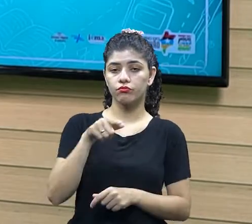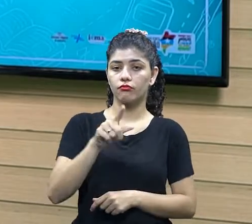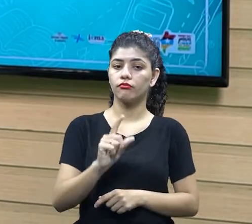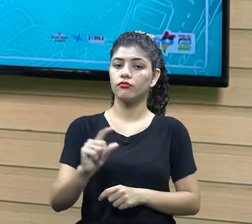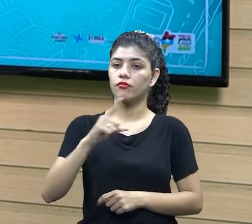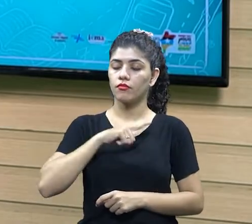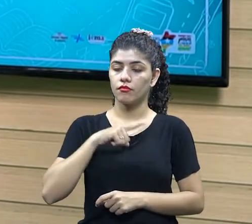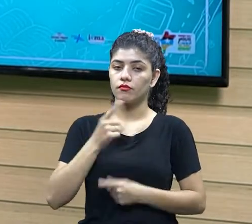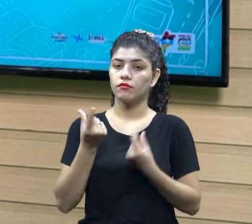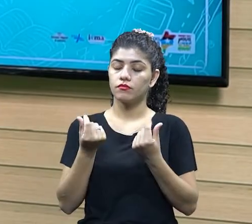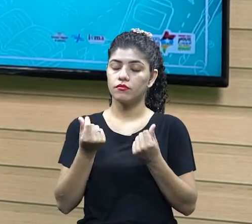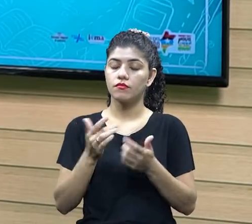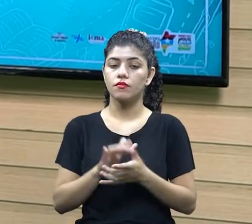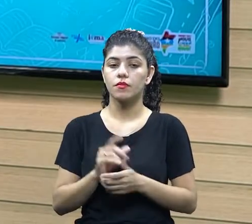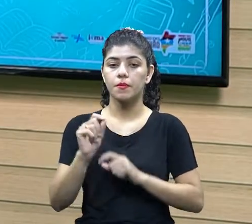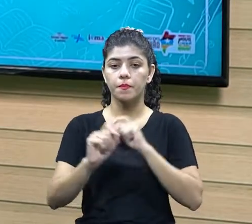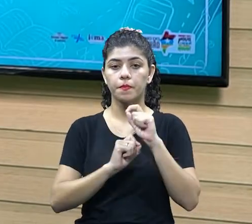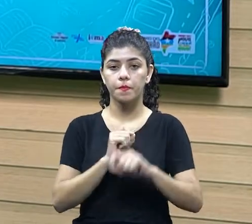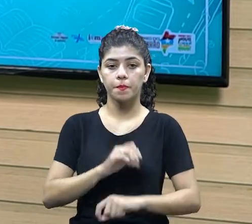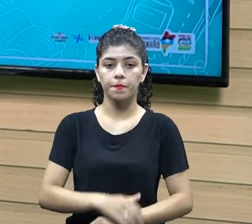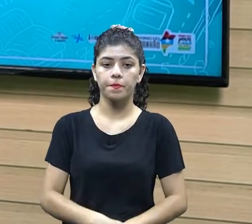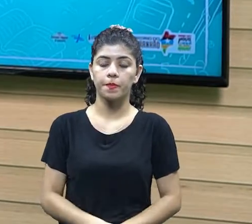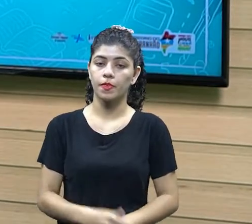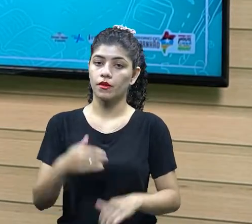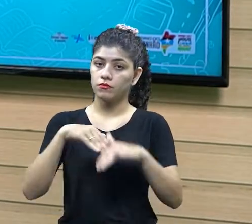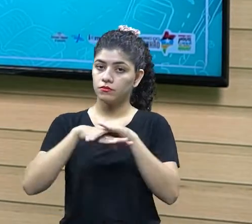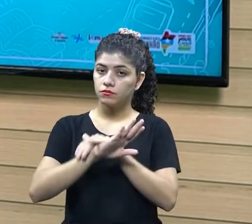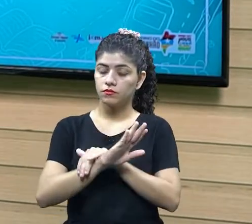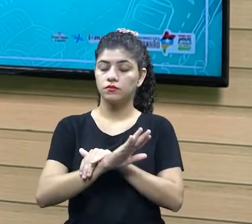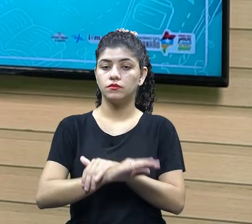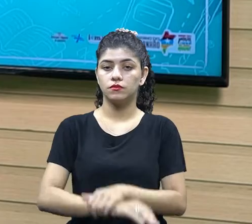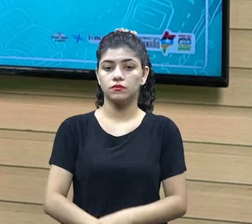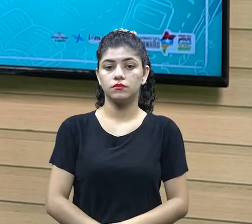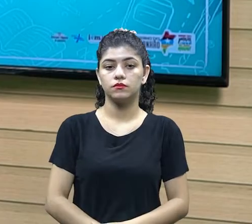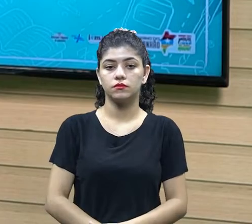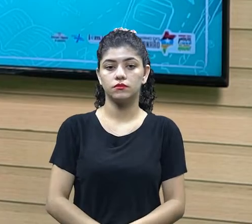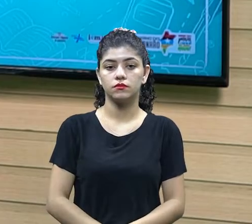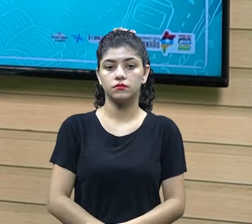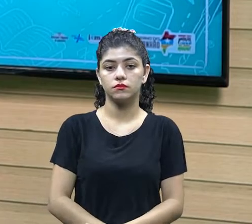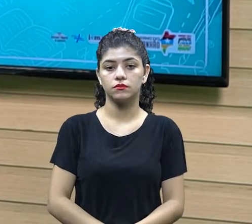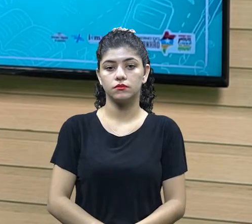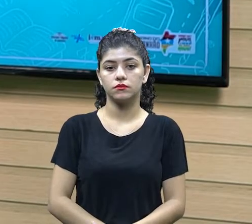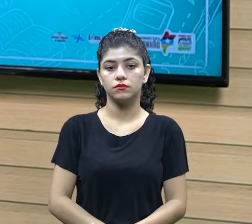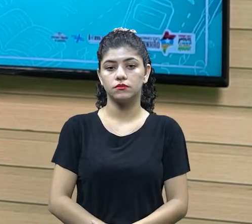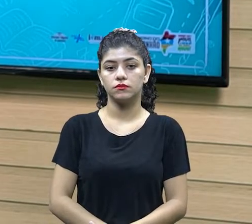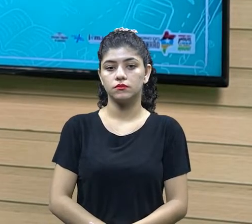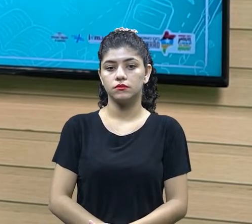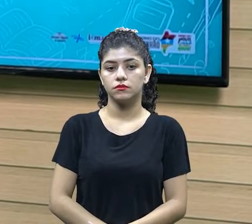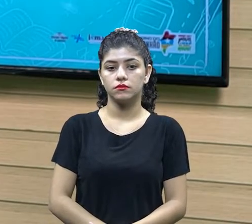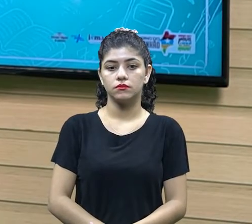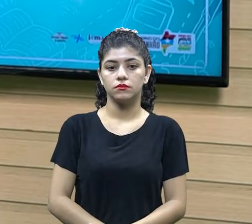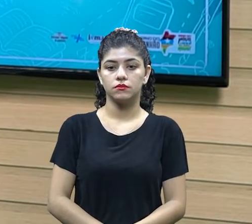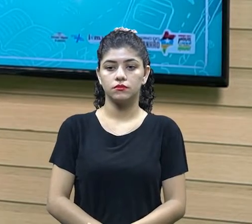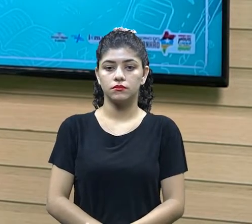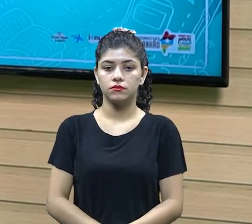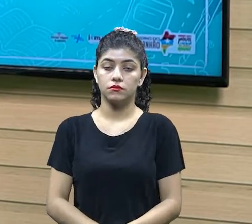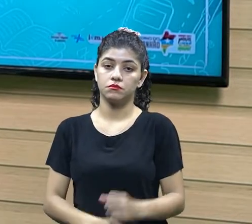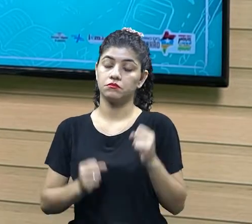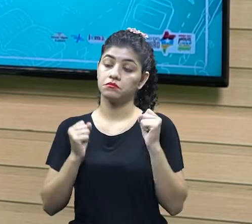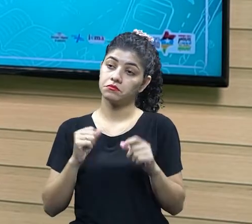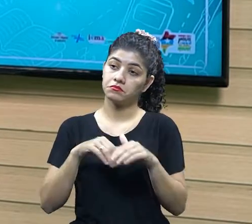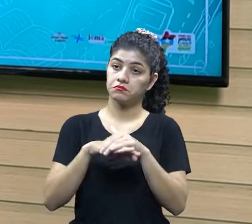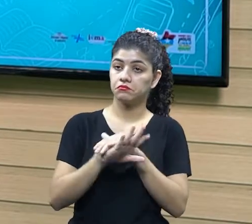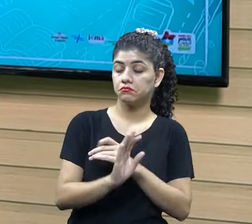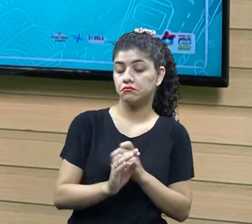faz na contabilidade que dá lucro, uma parte desse lucro você guarda, você guarda em uma reserva. Pode ser em